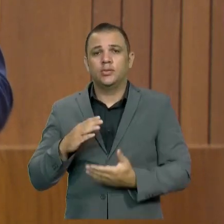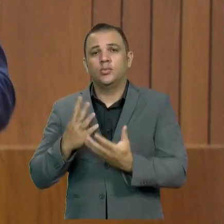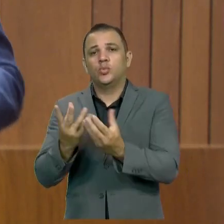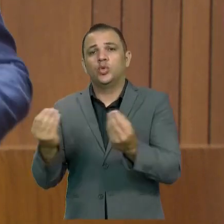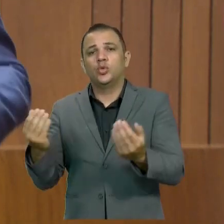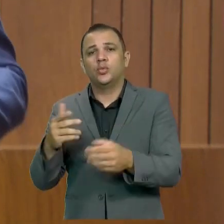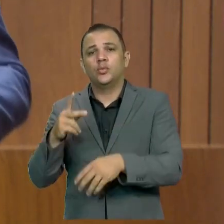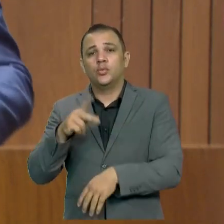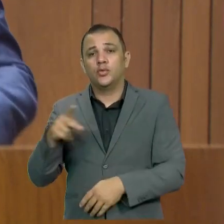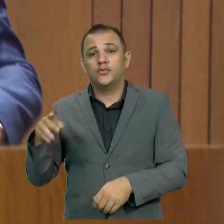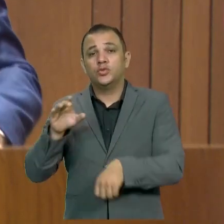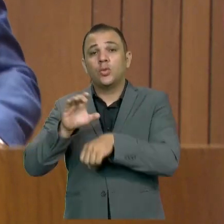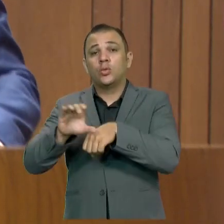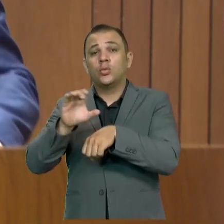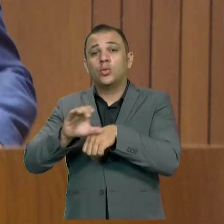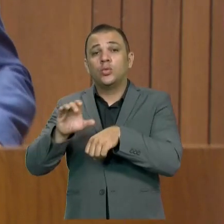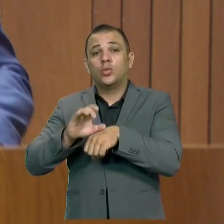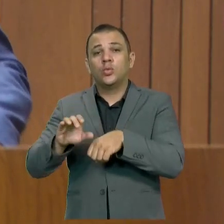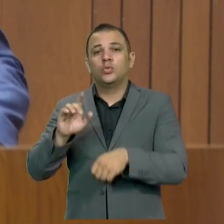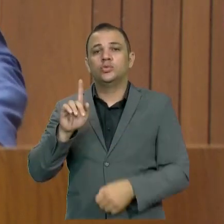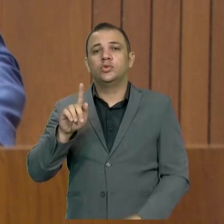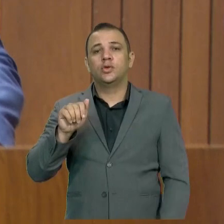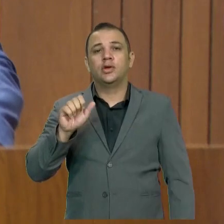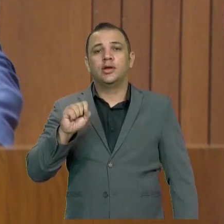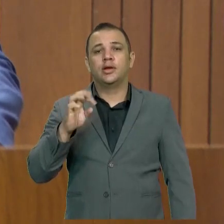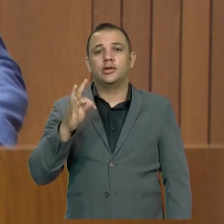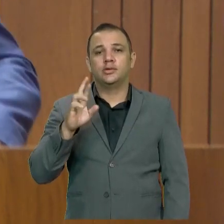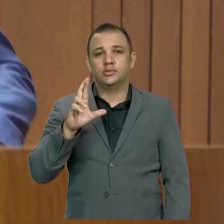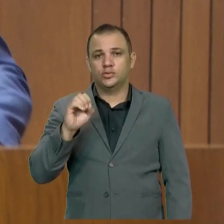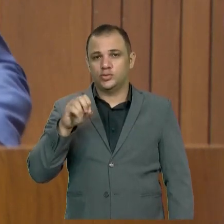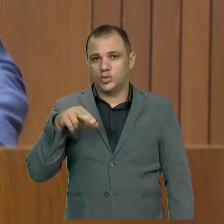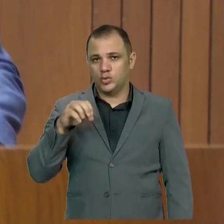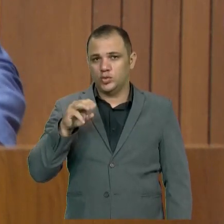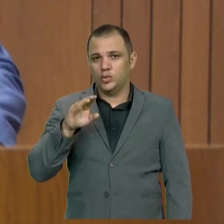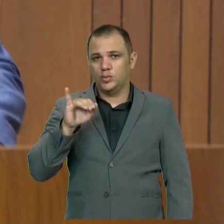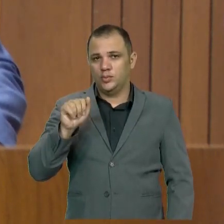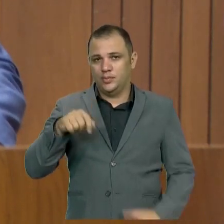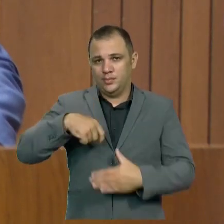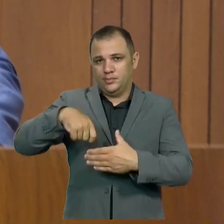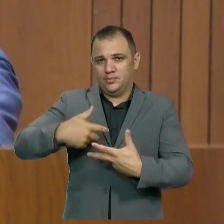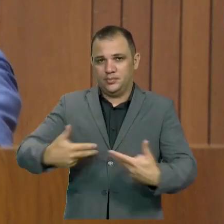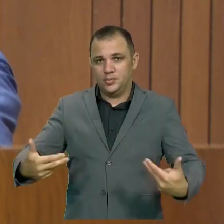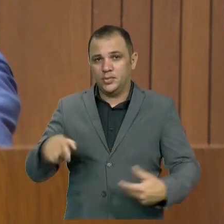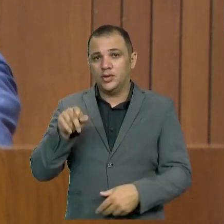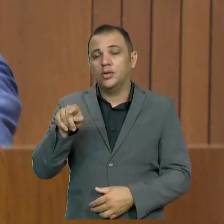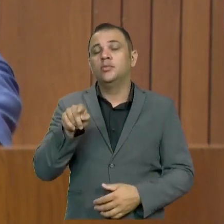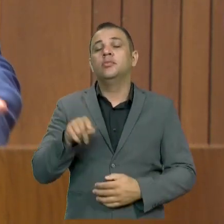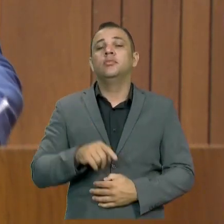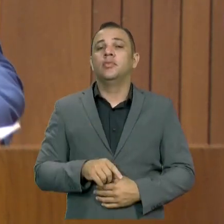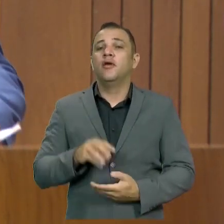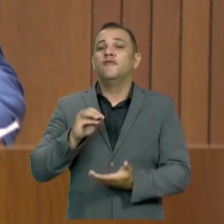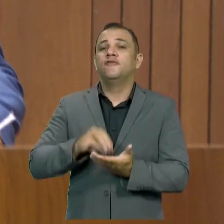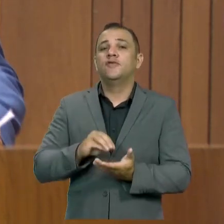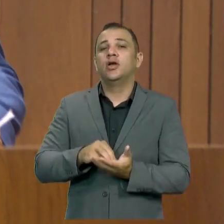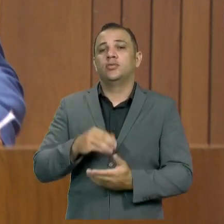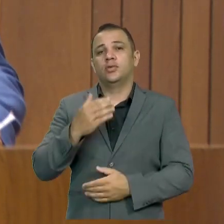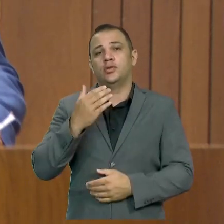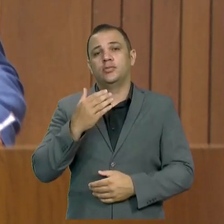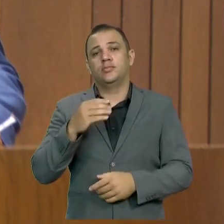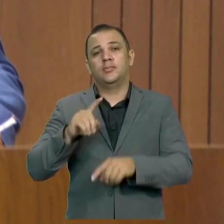de gastronomia. Então, solicitamos ao governo do Estado que preste esclarecimentos com relação à falta de material, falta de